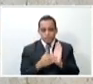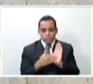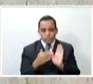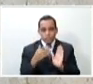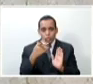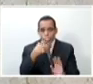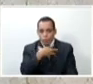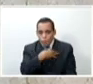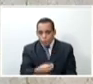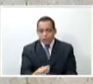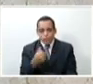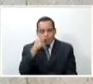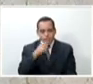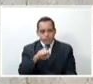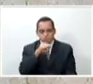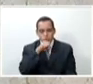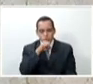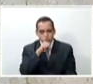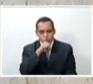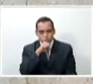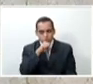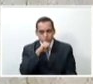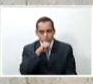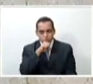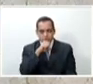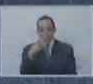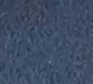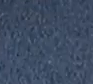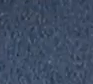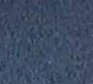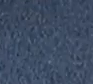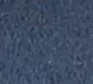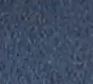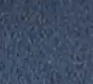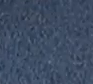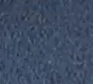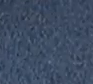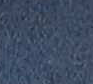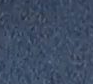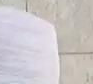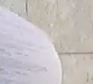e do filho. E a polícia que é violenta, Reis.